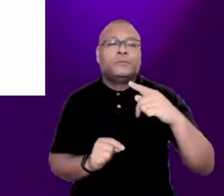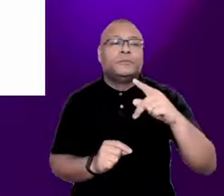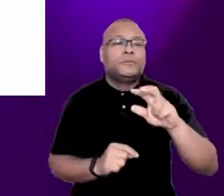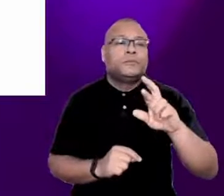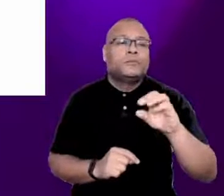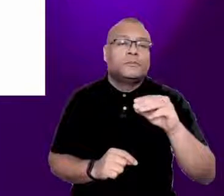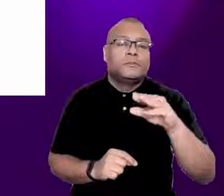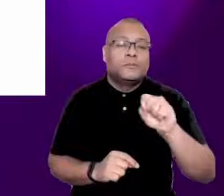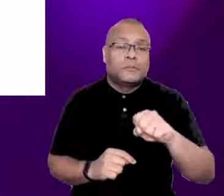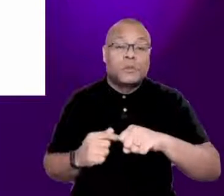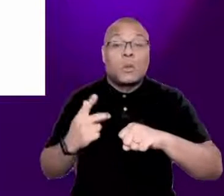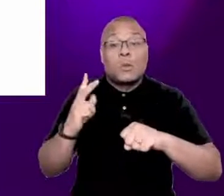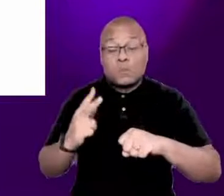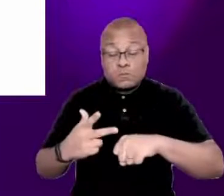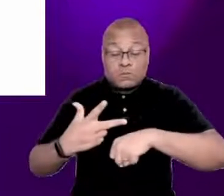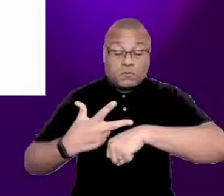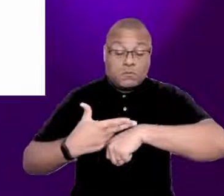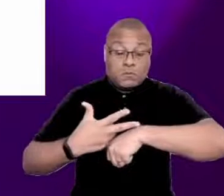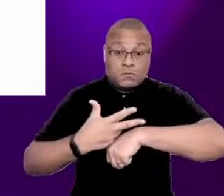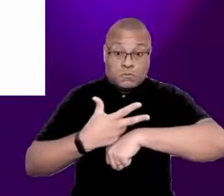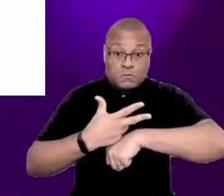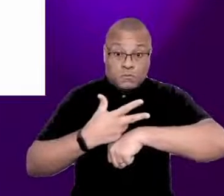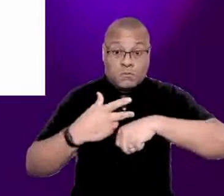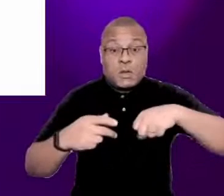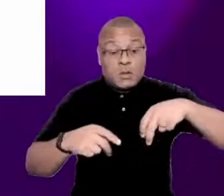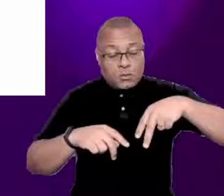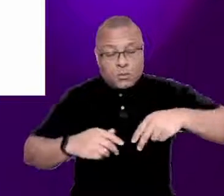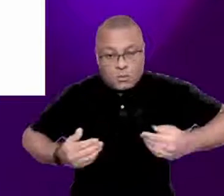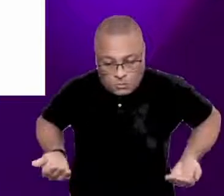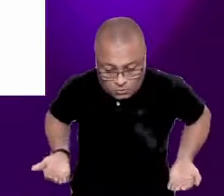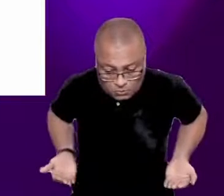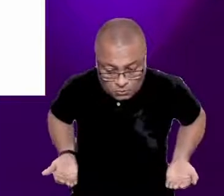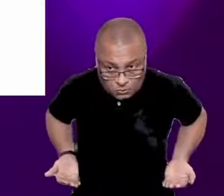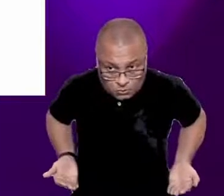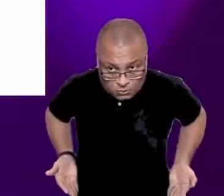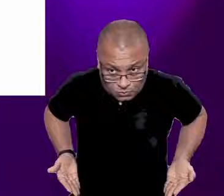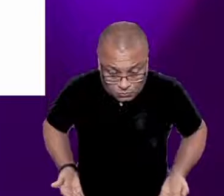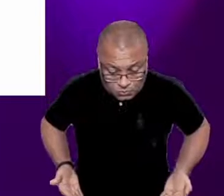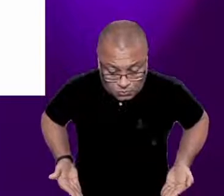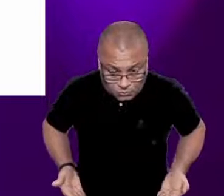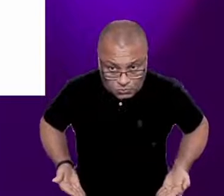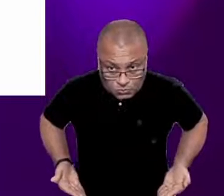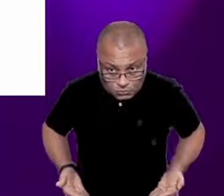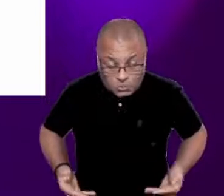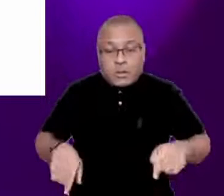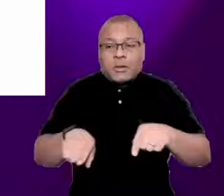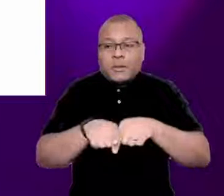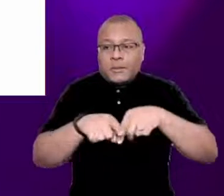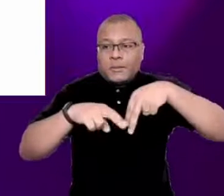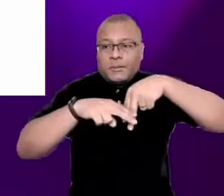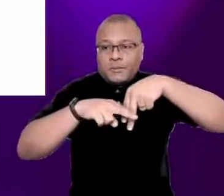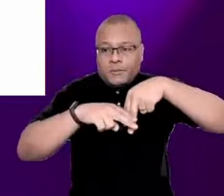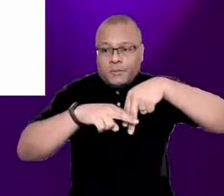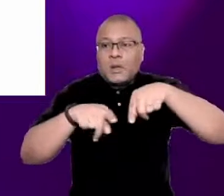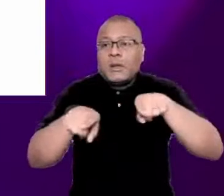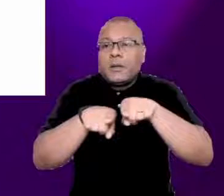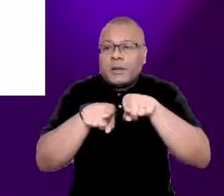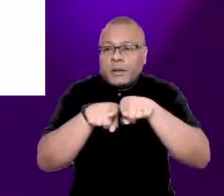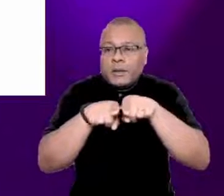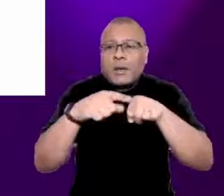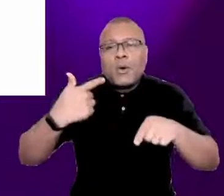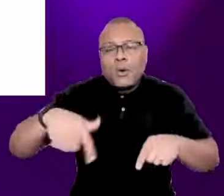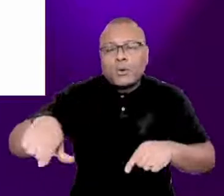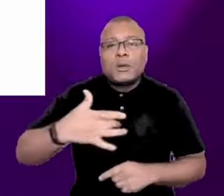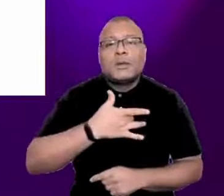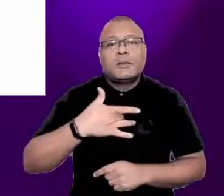de cirurgia de quadril de joelho, de saúde mental e de algumas doenças crônicas para todos os países membros. Então,